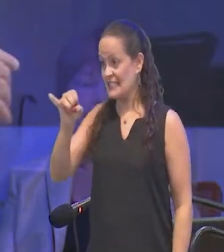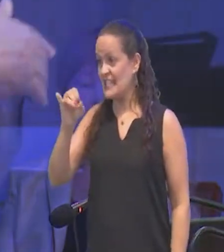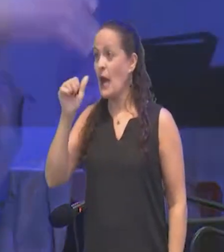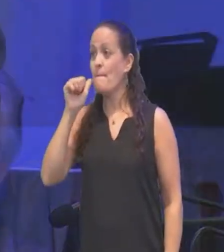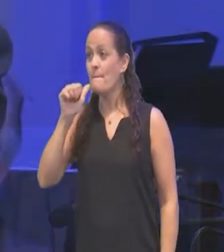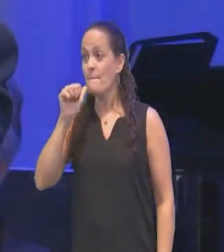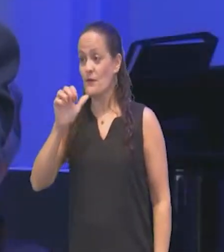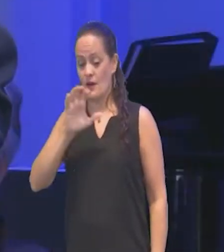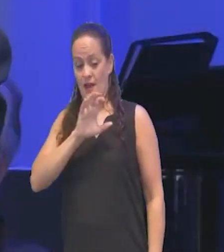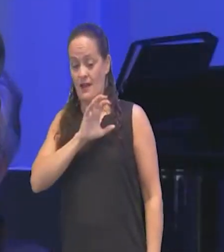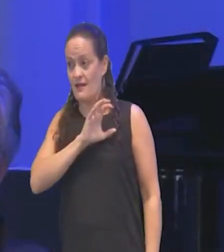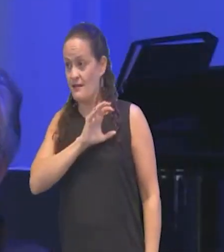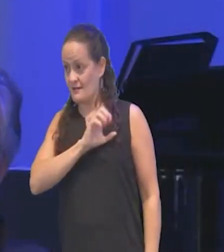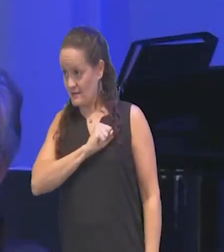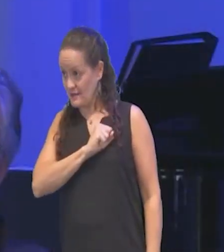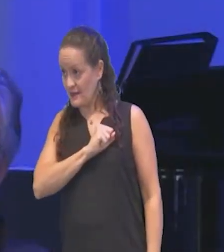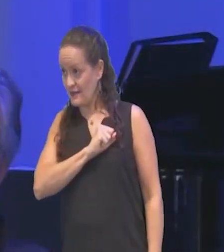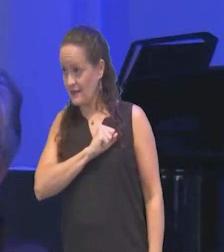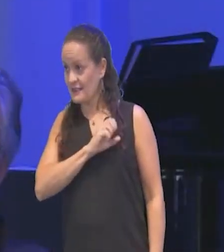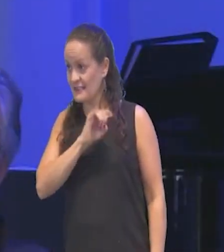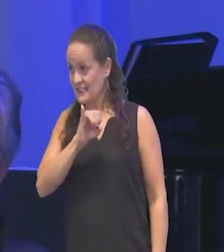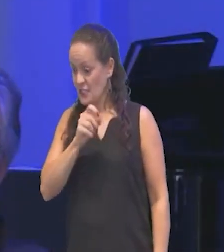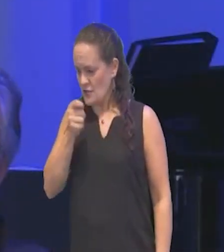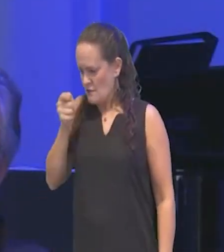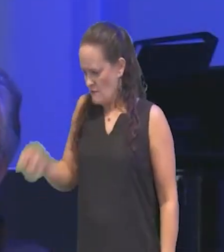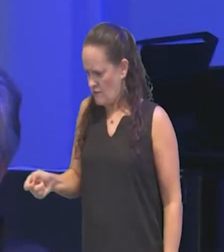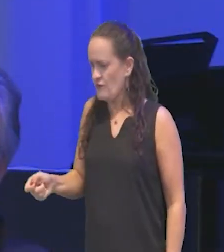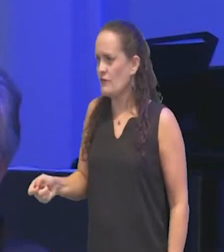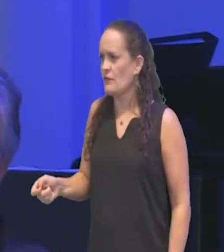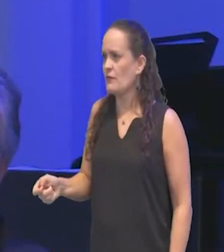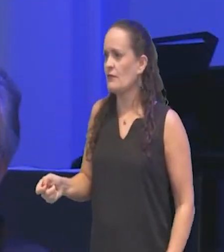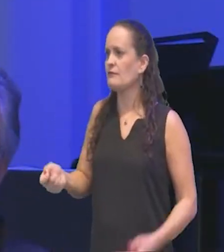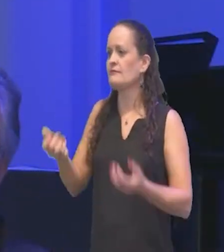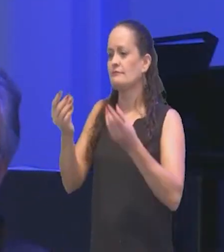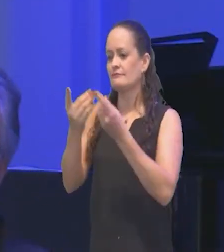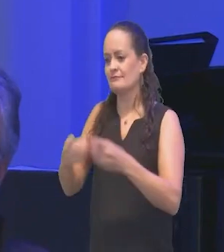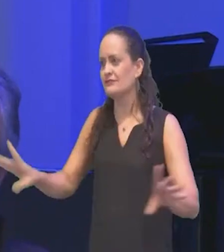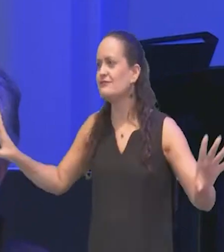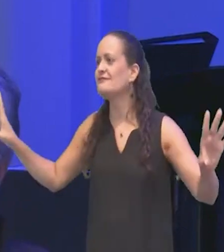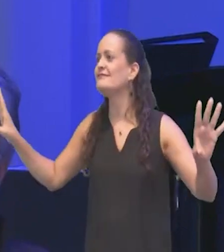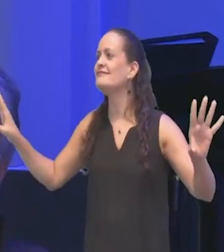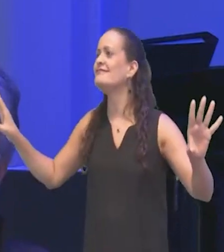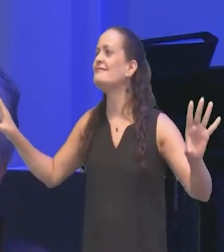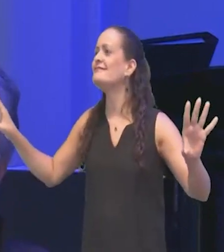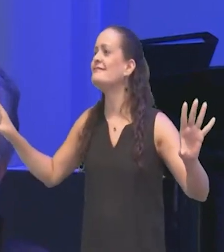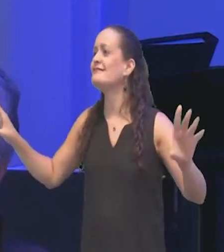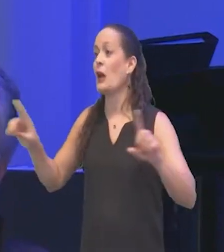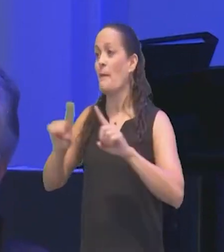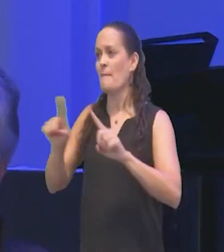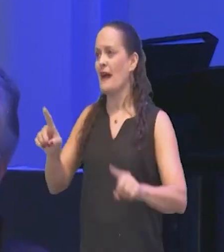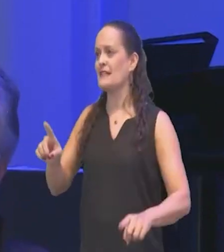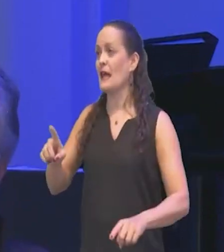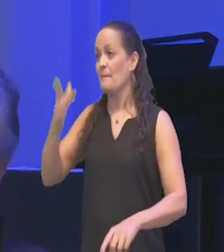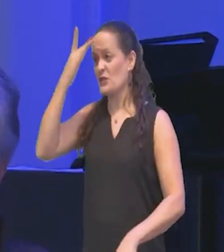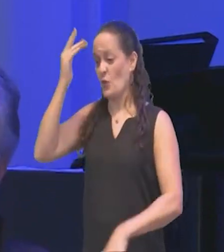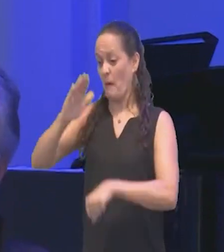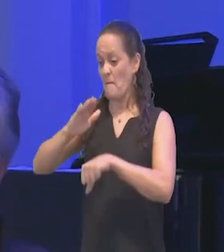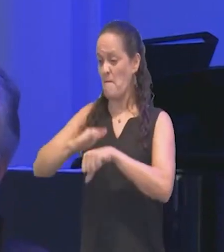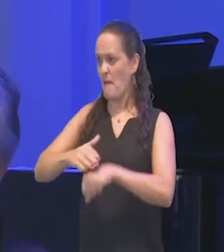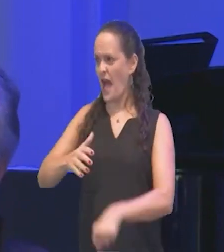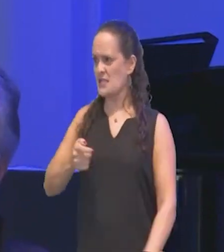ama vai embora. Tanta coisa muda nesta hora, e o mais valente dos